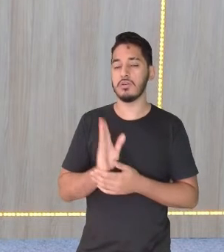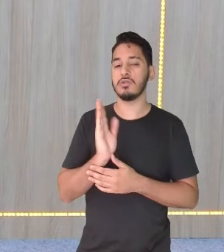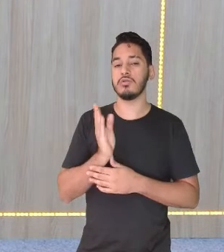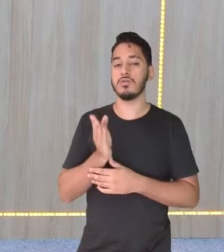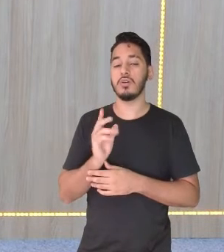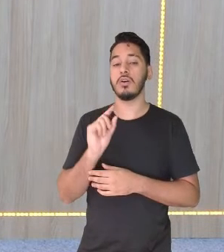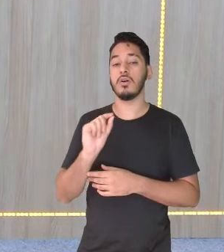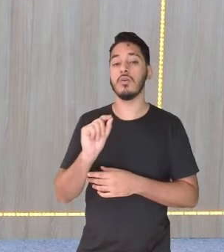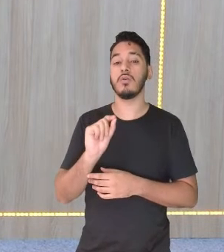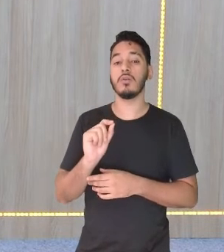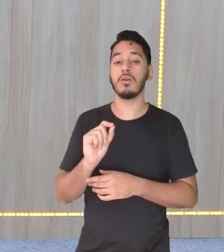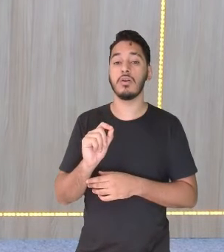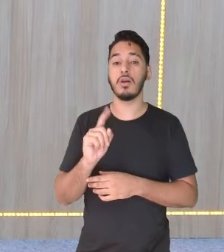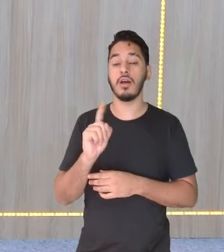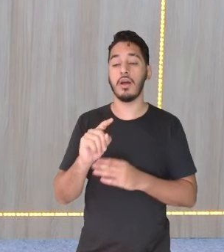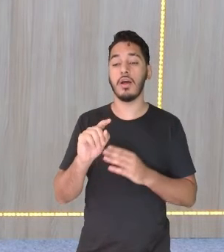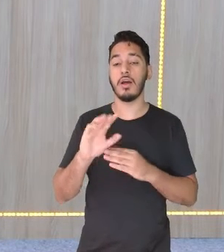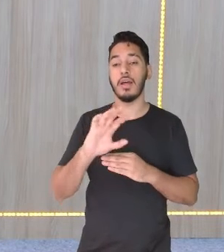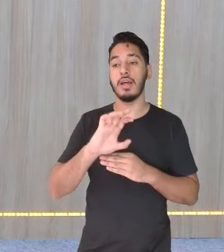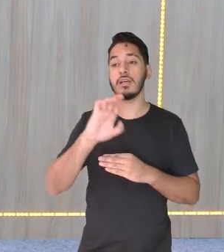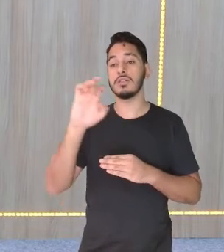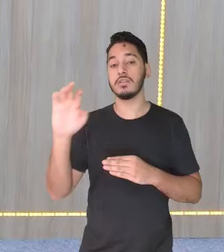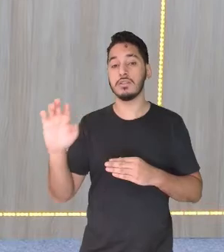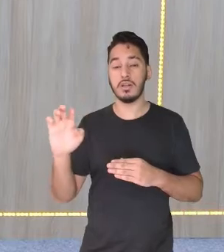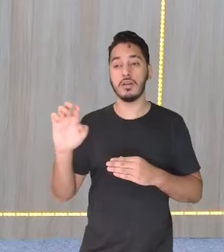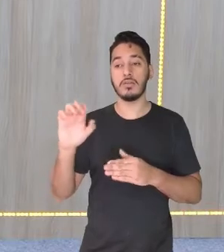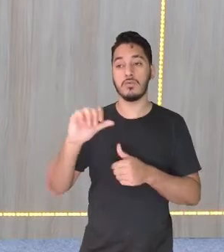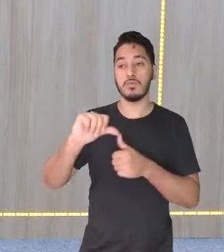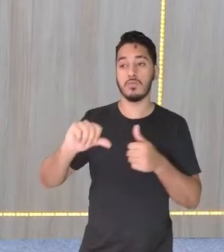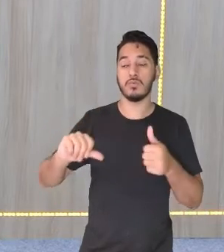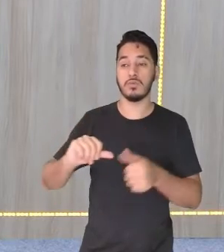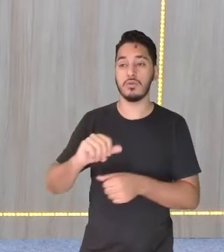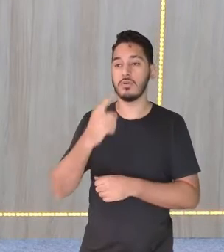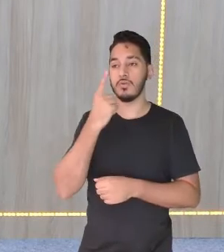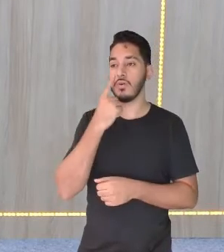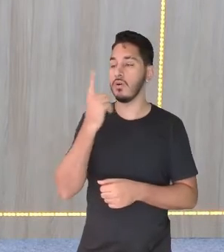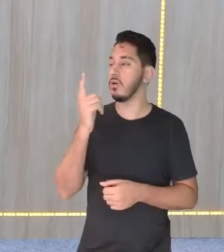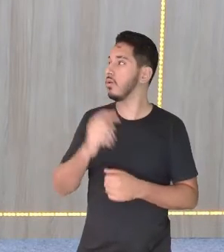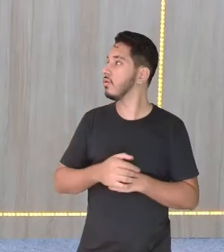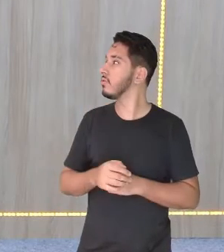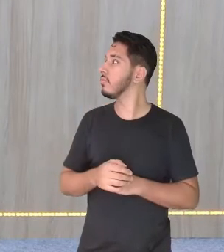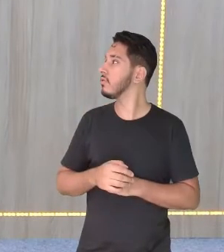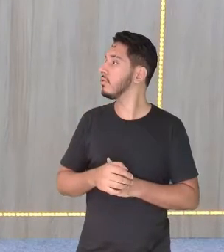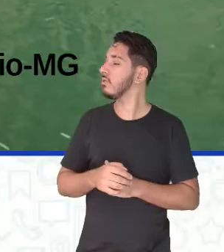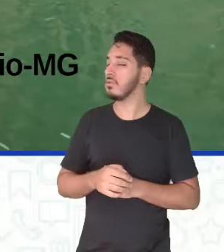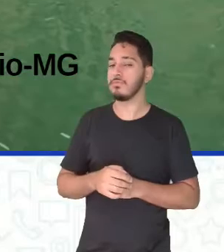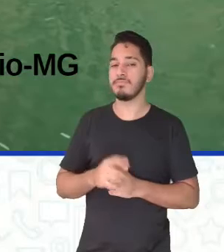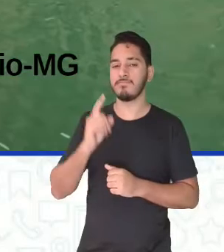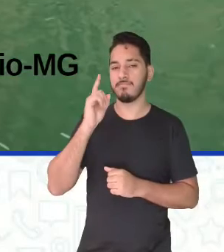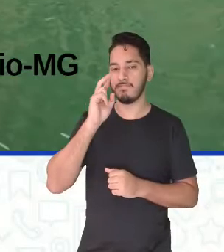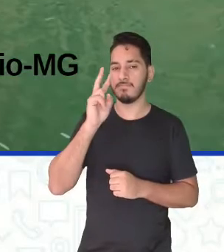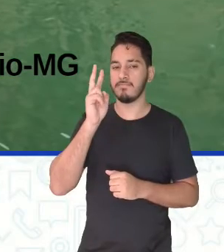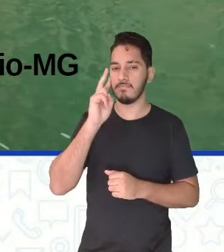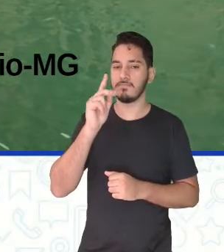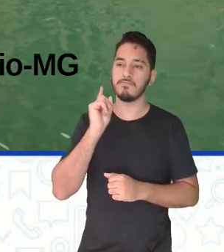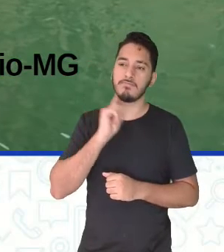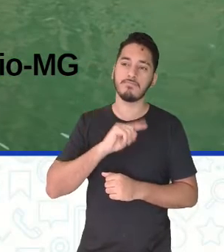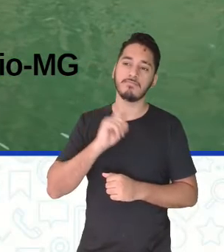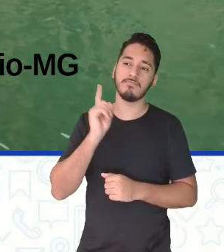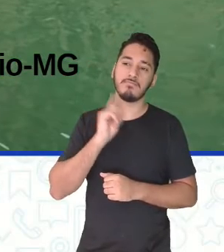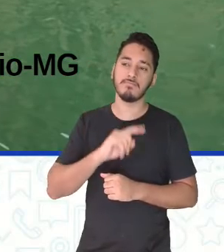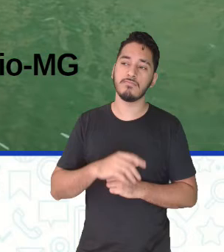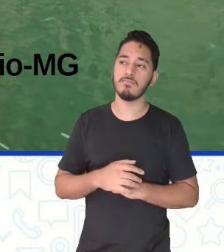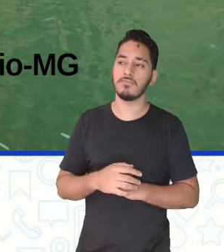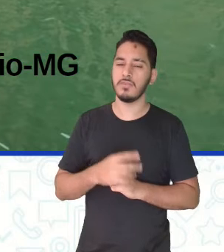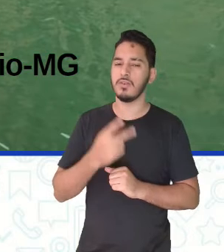um agente externo moldando o relevo. Olha só, professor, Minas Gerais, hein? Eu disse